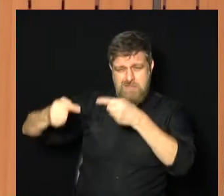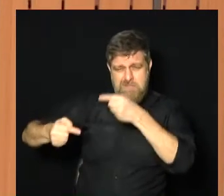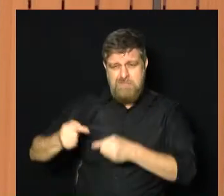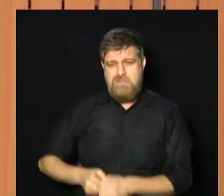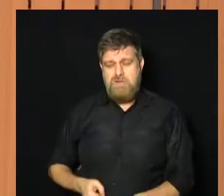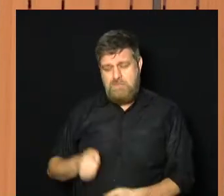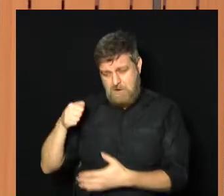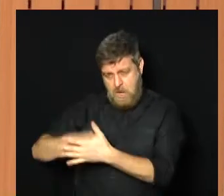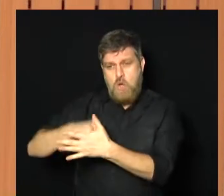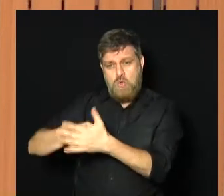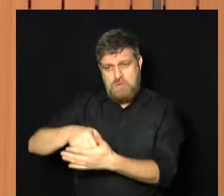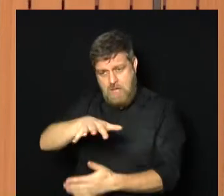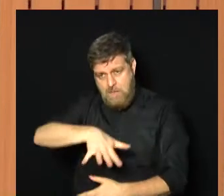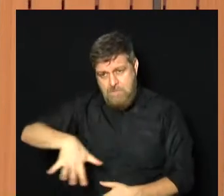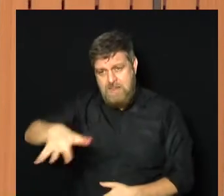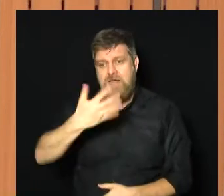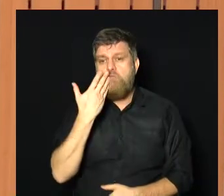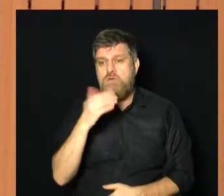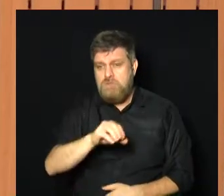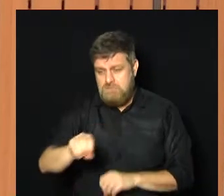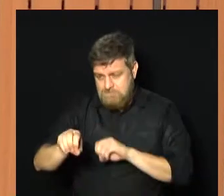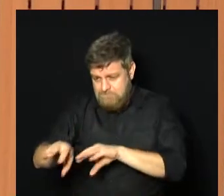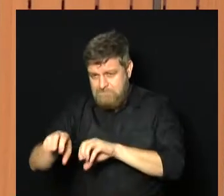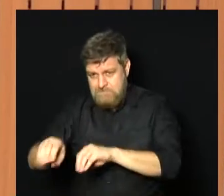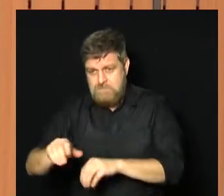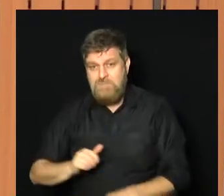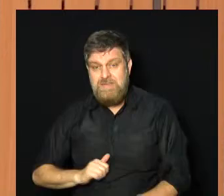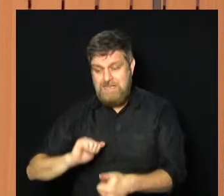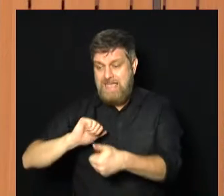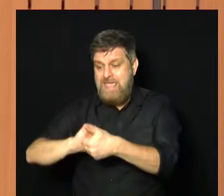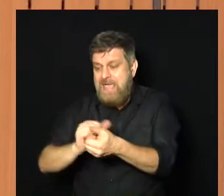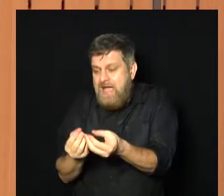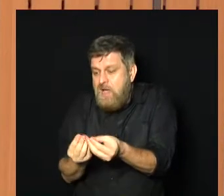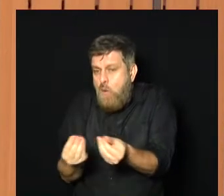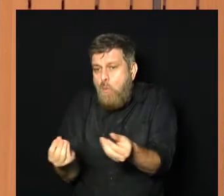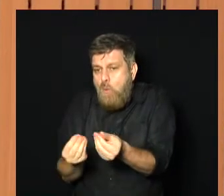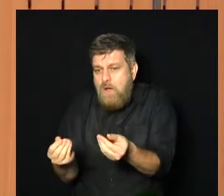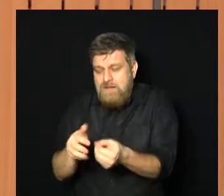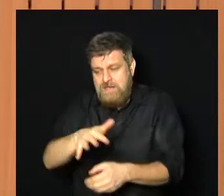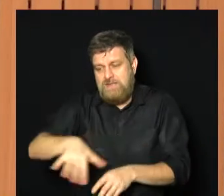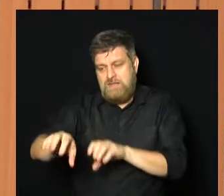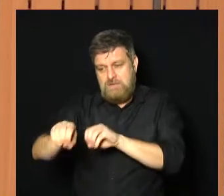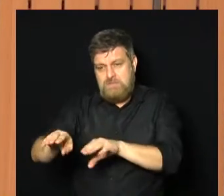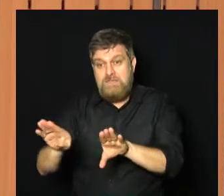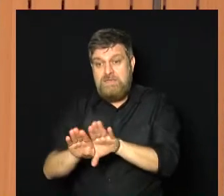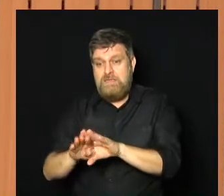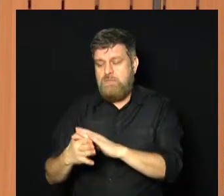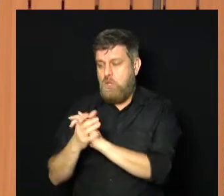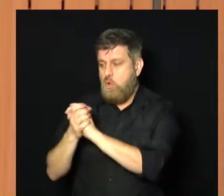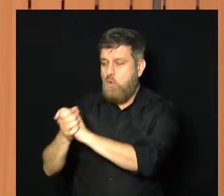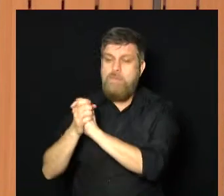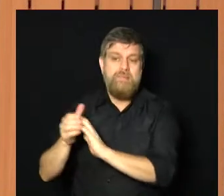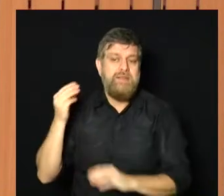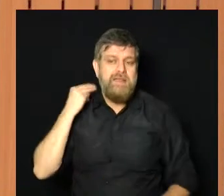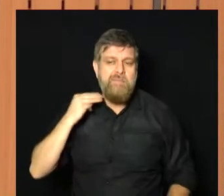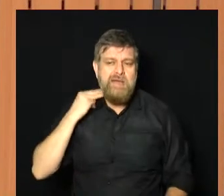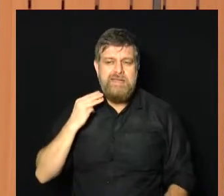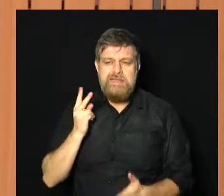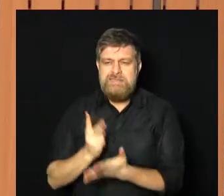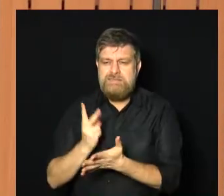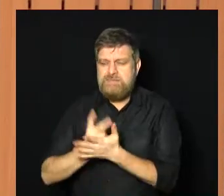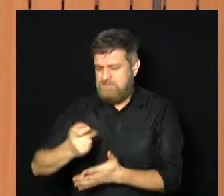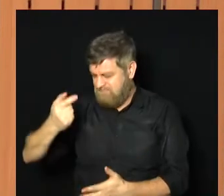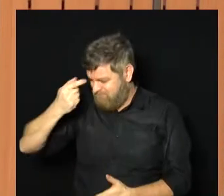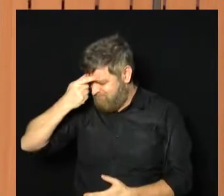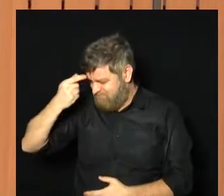educação infantil e sua firmeza na defesa da qualidade da educação. Parabéns, vereadora Mariana, pela posição sempre coerente em